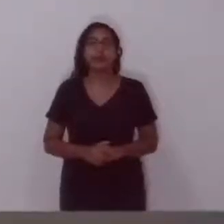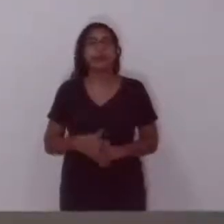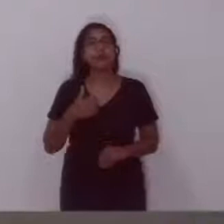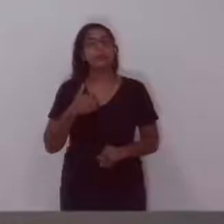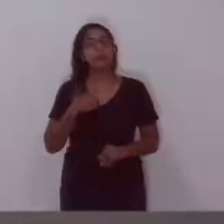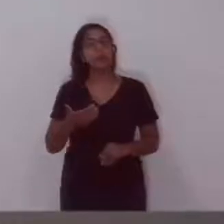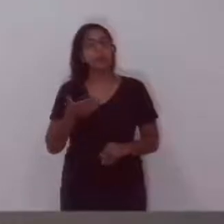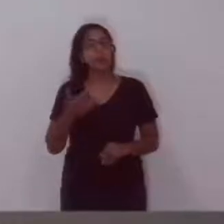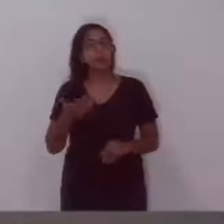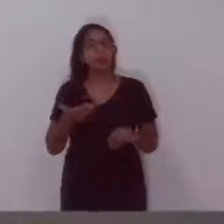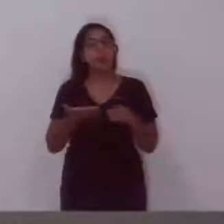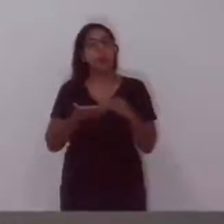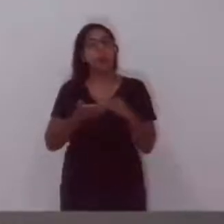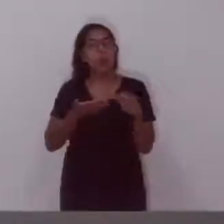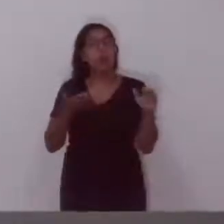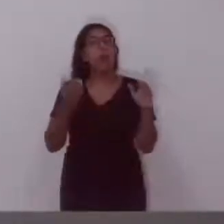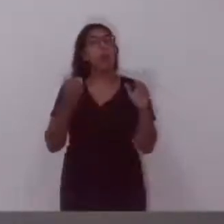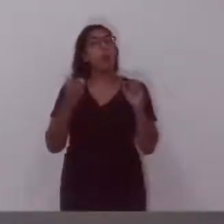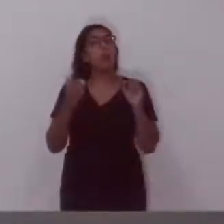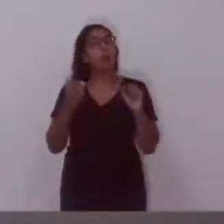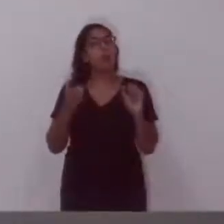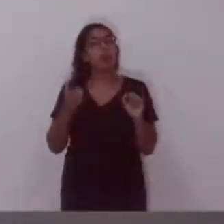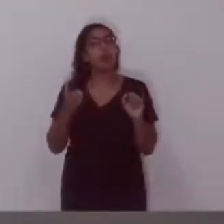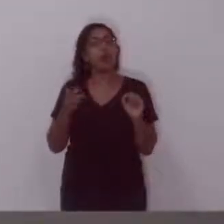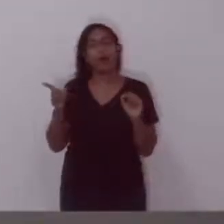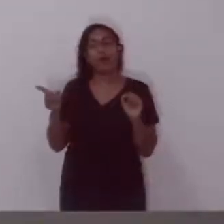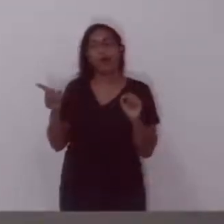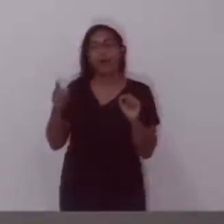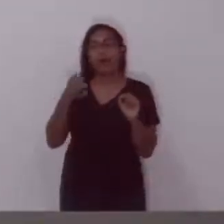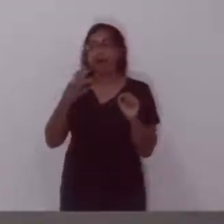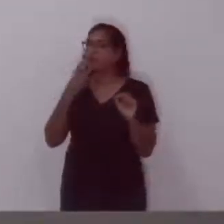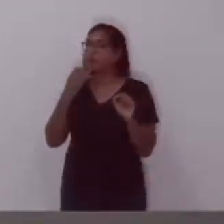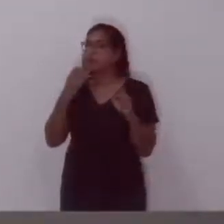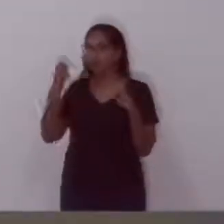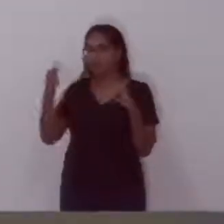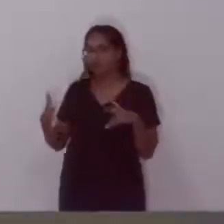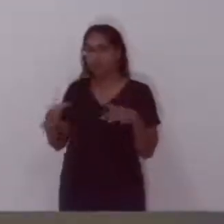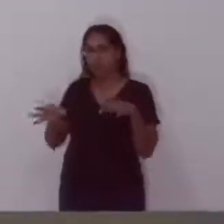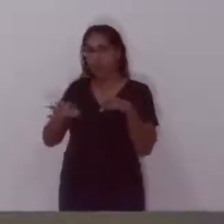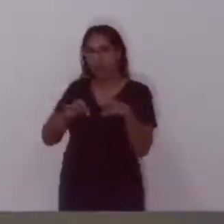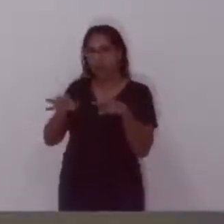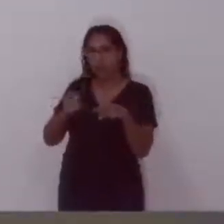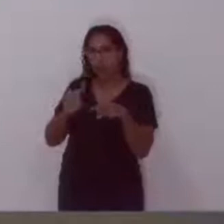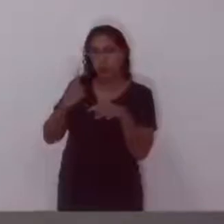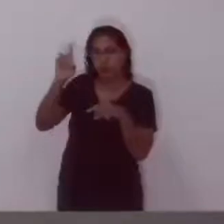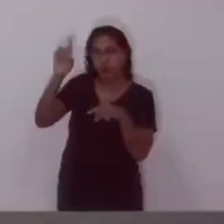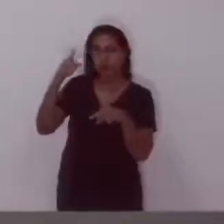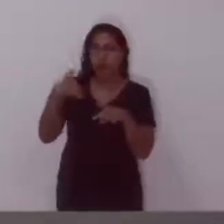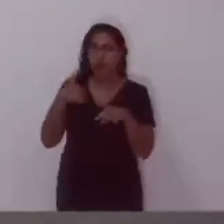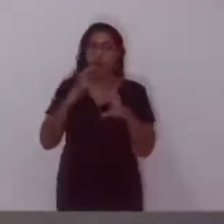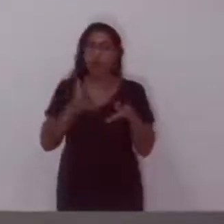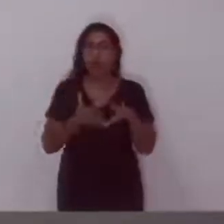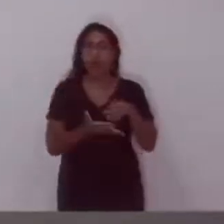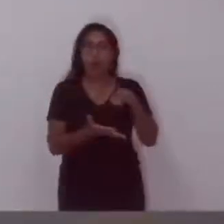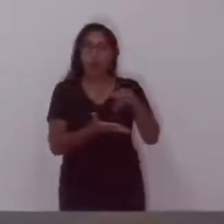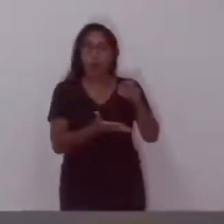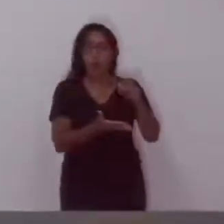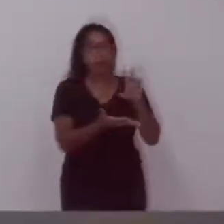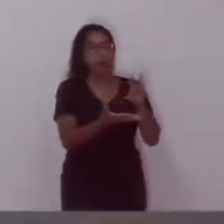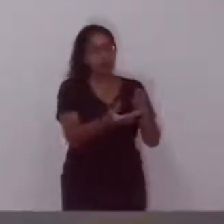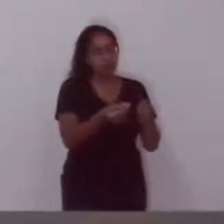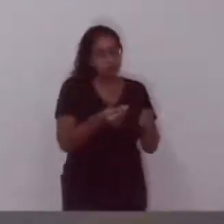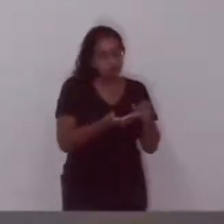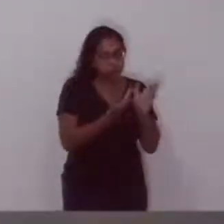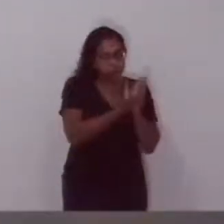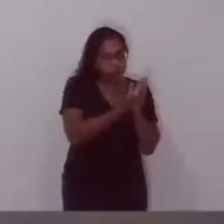iniciar minha fala emendando essa questão do plano diretor, não é? Eu peguei uma cópia, comecei a estudar, e para